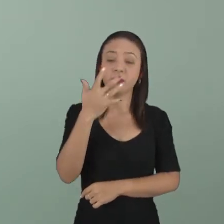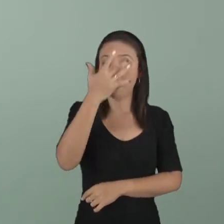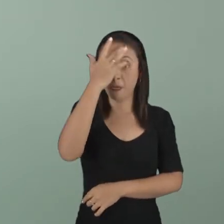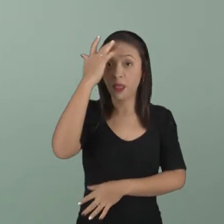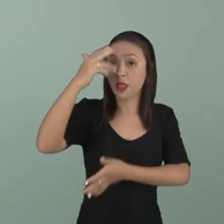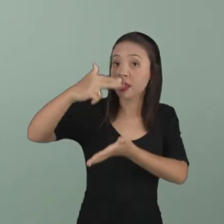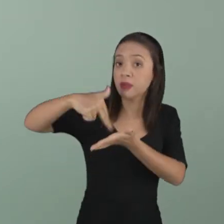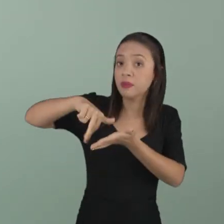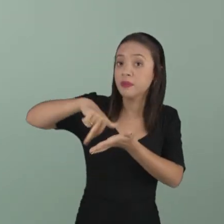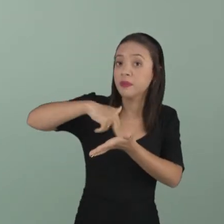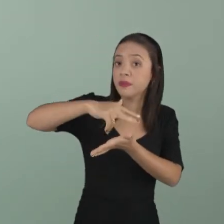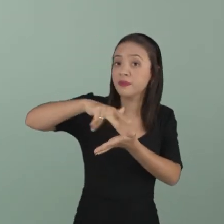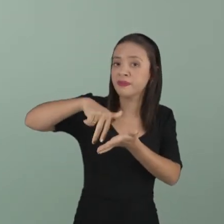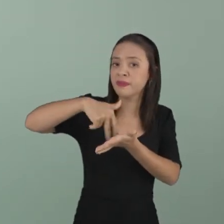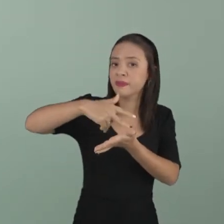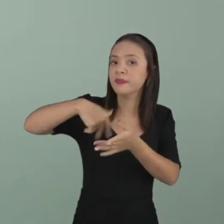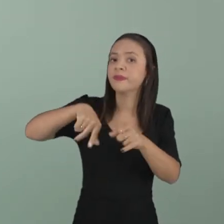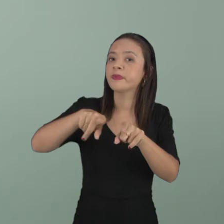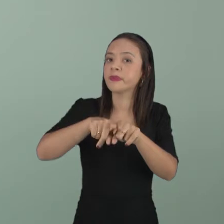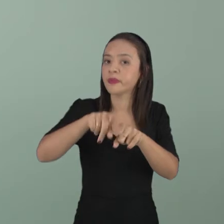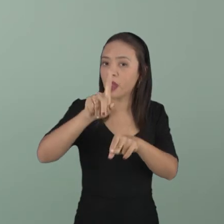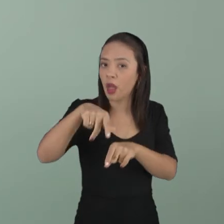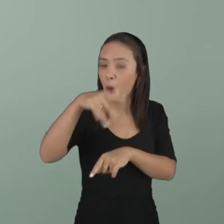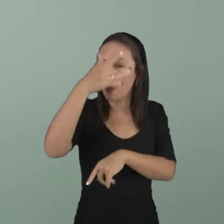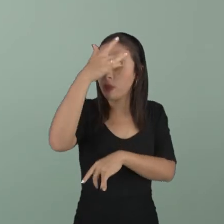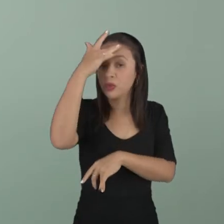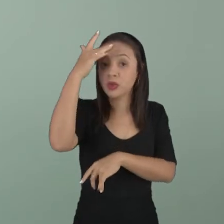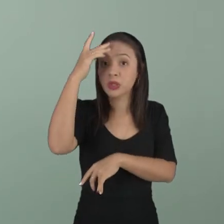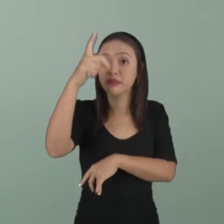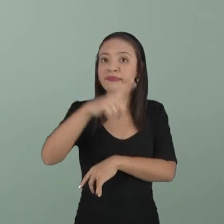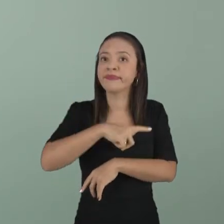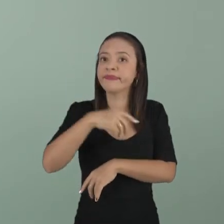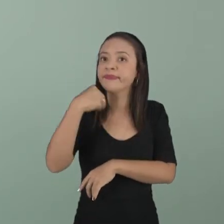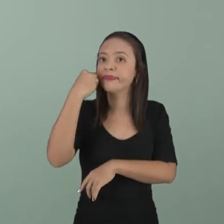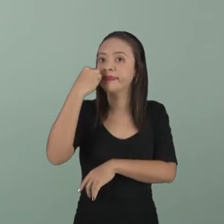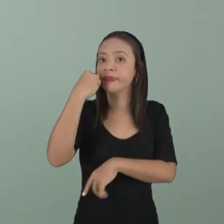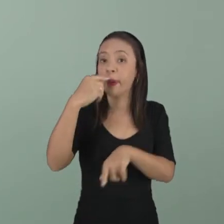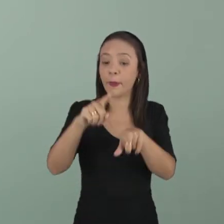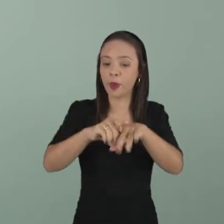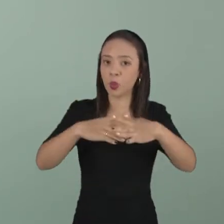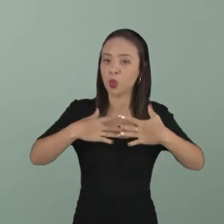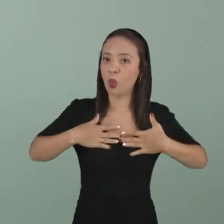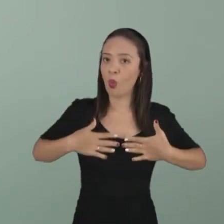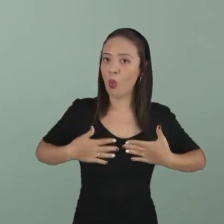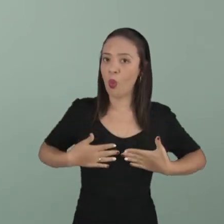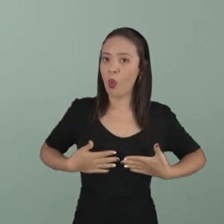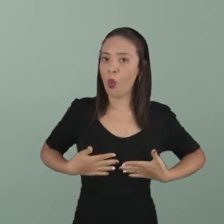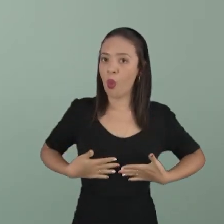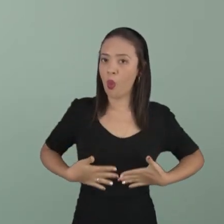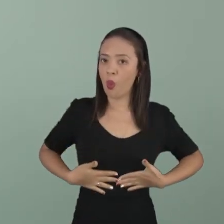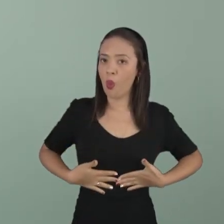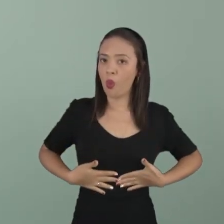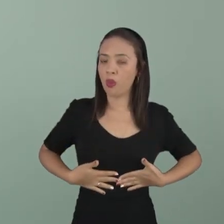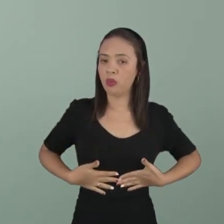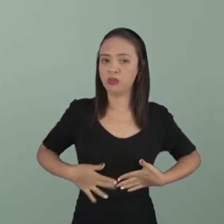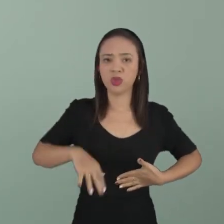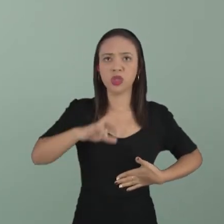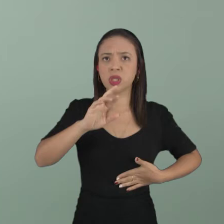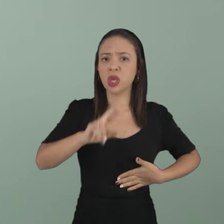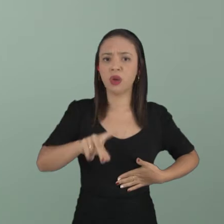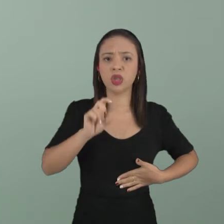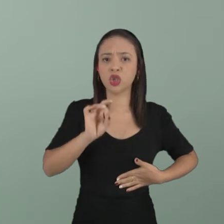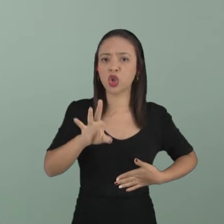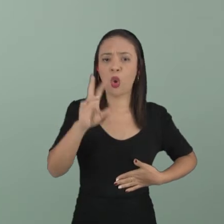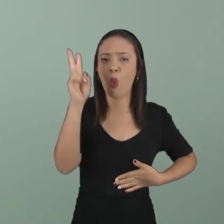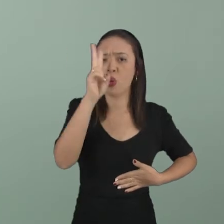que dança, ela é uma pessoa com experiências e o corpo dela não está somente ali representando